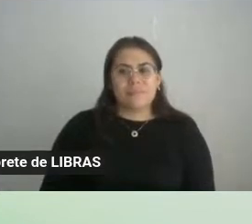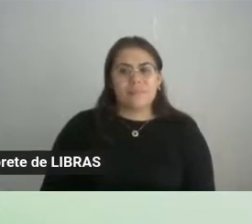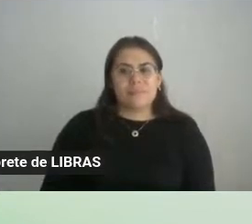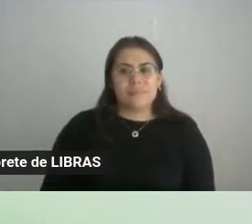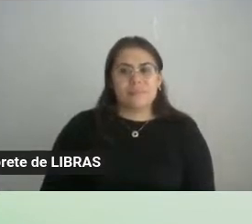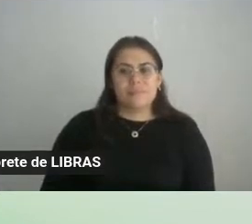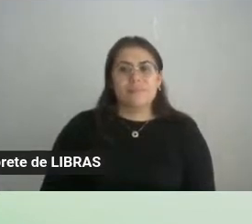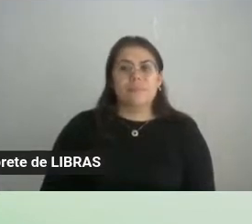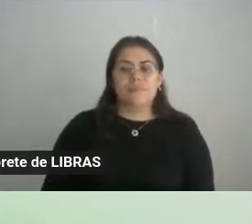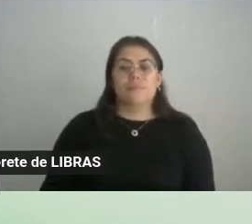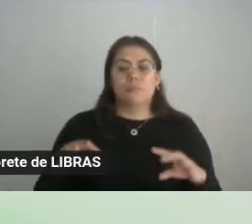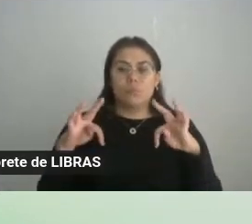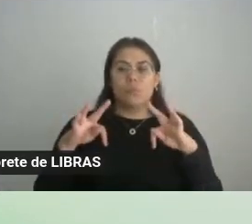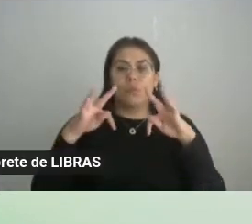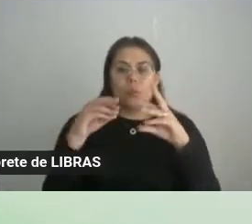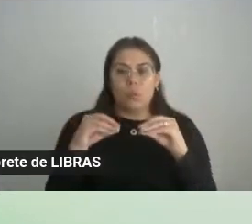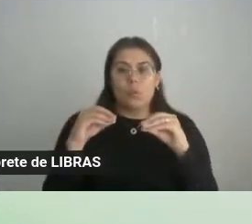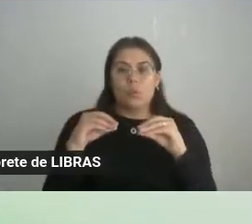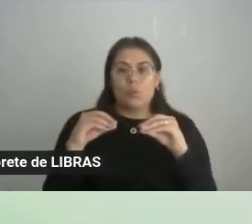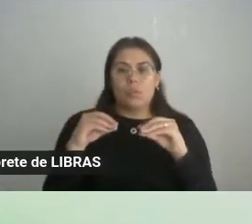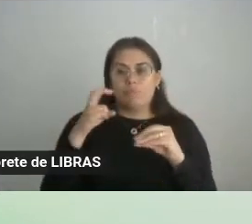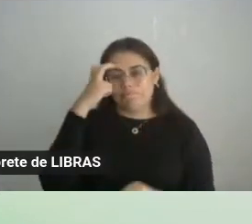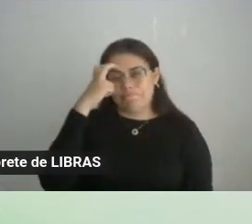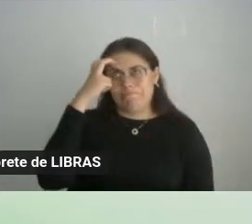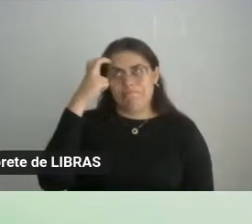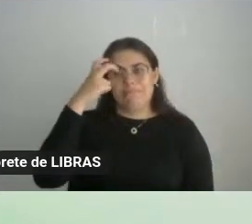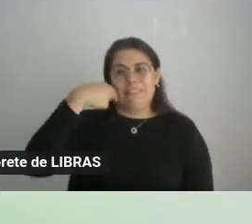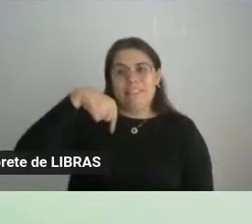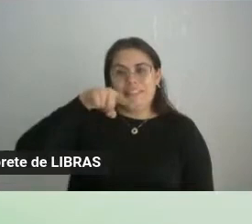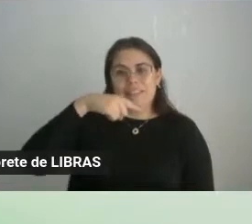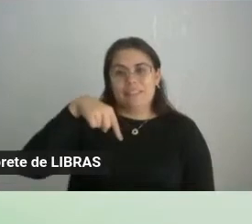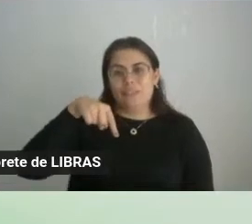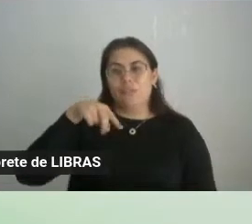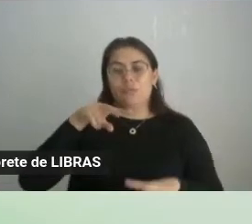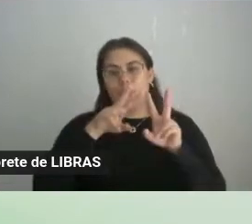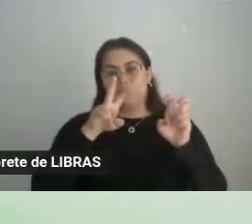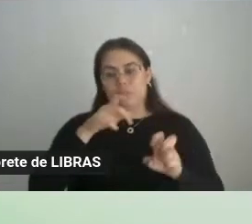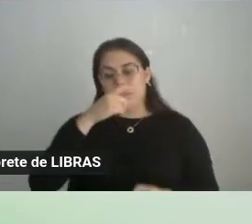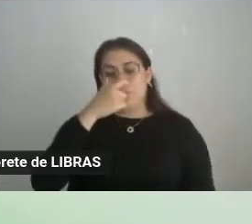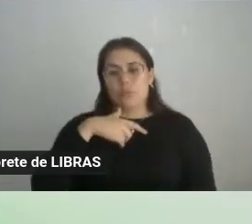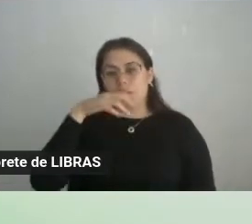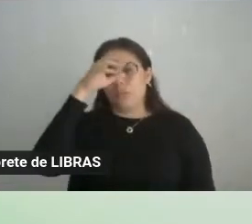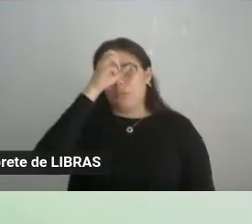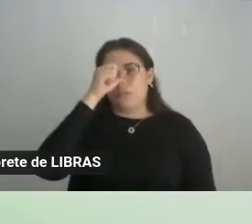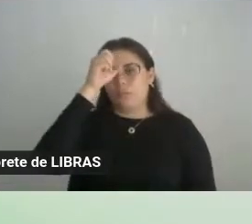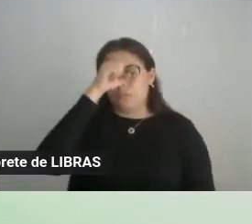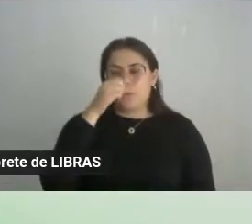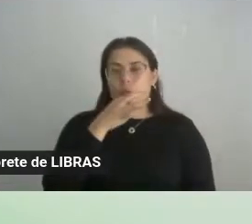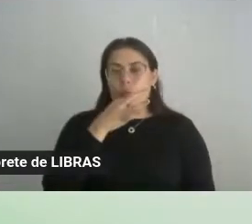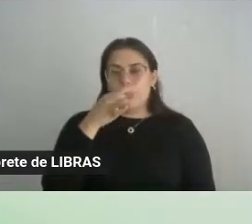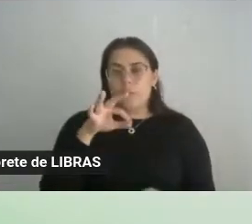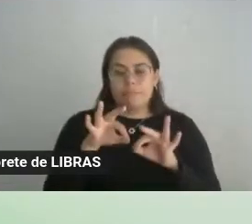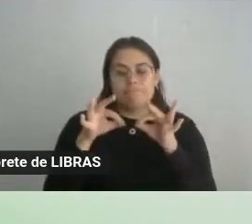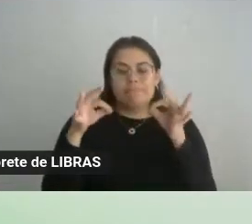expert no assunto, né? Que isso é aqui para, né, eu só aprendendo. Mas, da minha humilde opinião, conhecimento, eu acho que